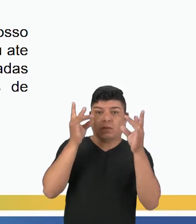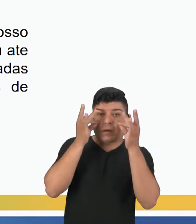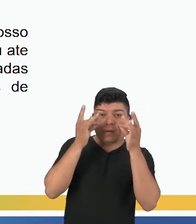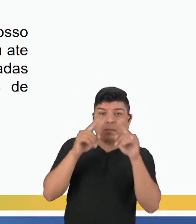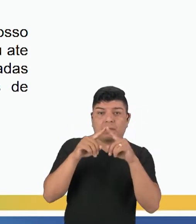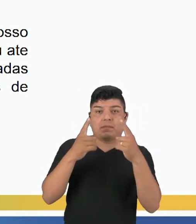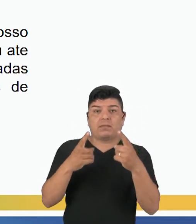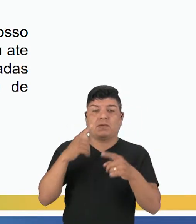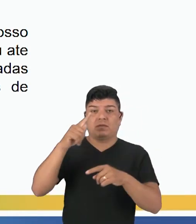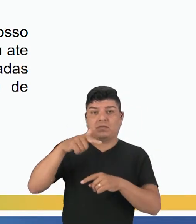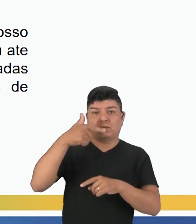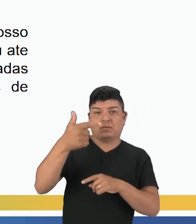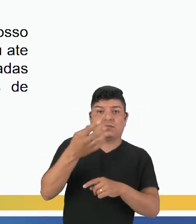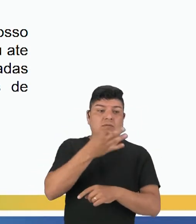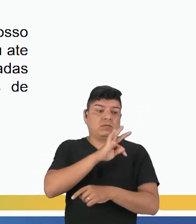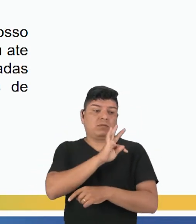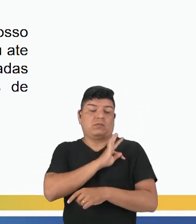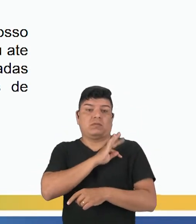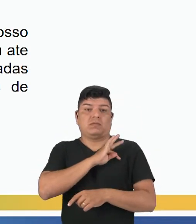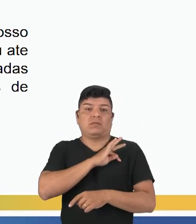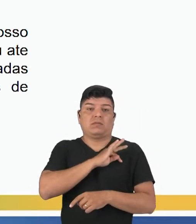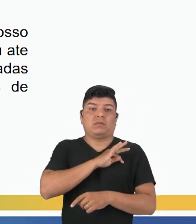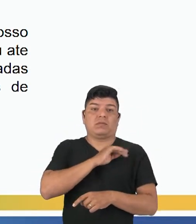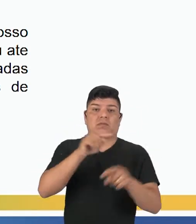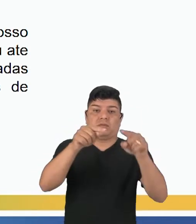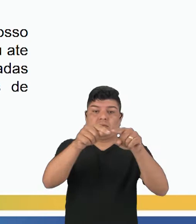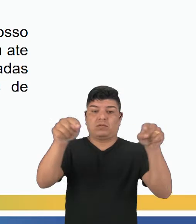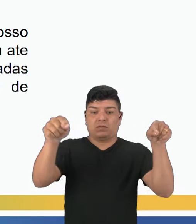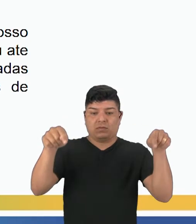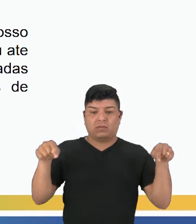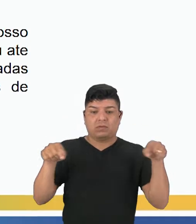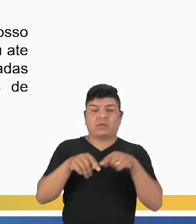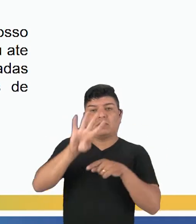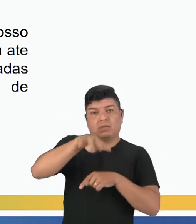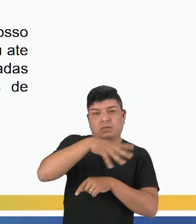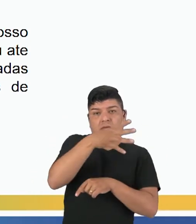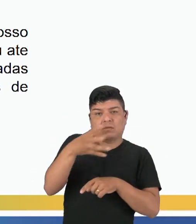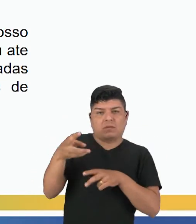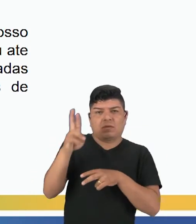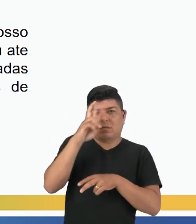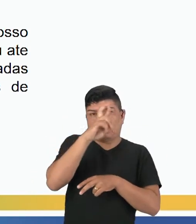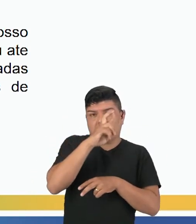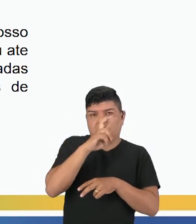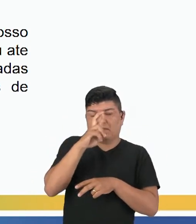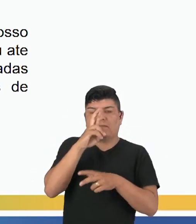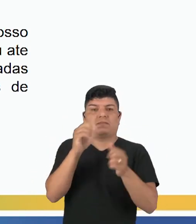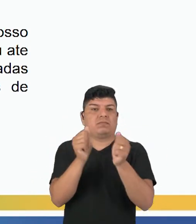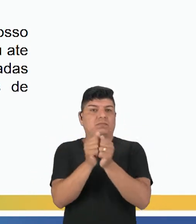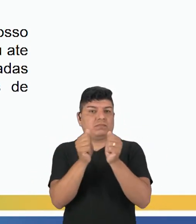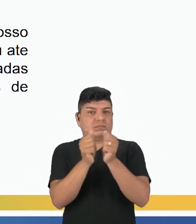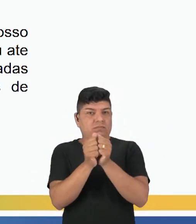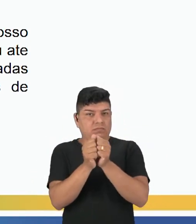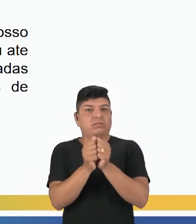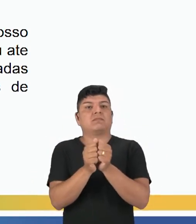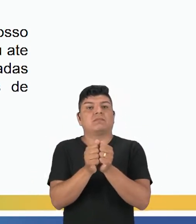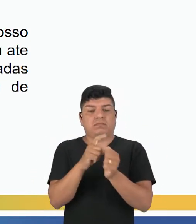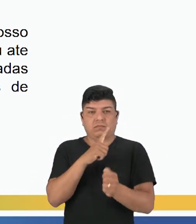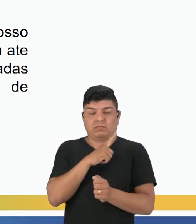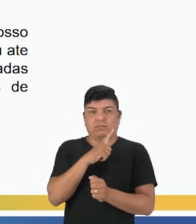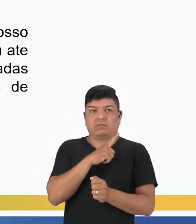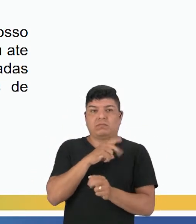por determinadas técnicas de laboratórios, observa-se que elas são compostas de elementos de